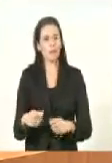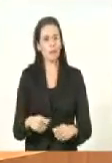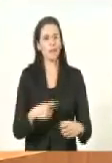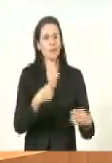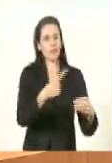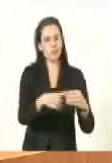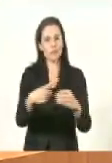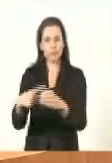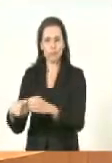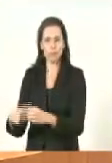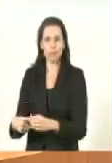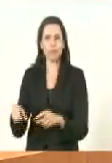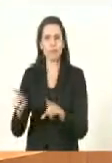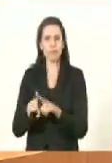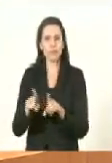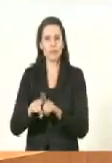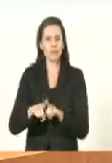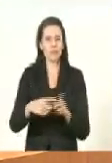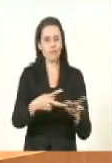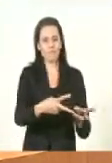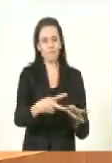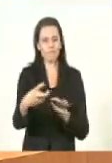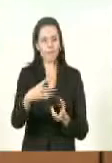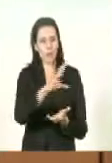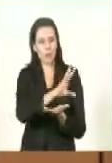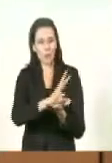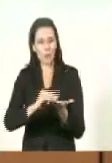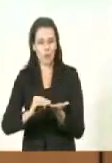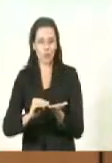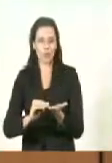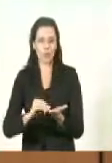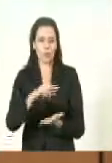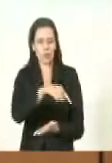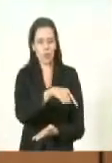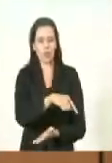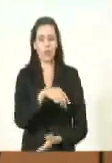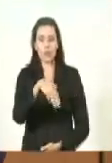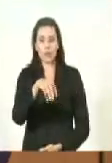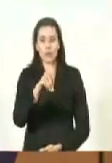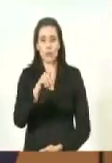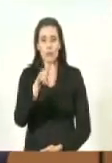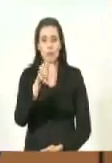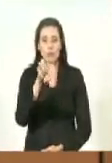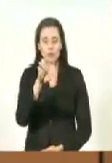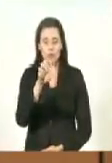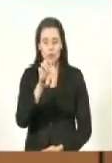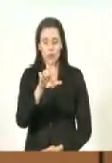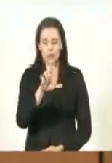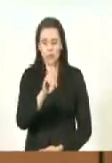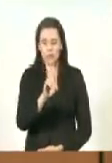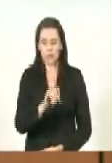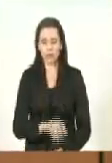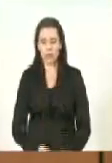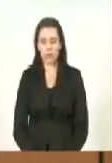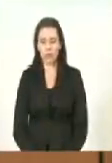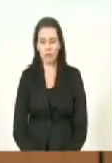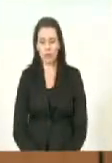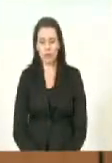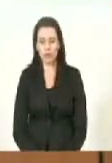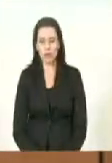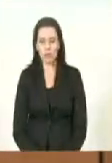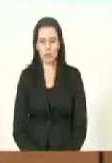deram certo através do sistema produtivo. Deputado Júnior Verde, me permita depois uma parte. Permito sim, deputado, só para